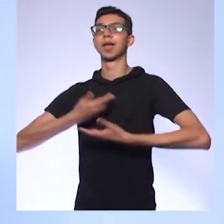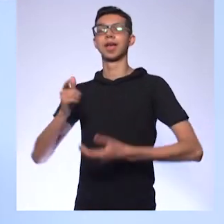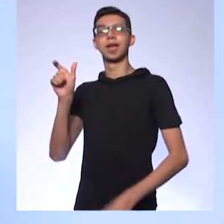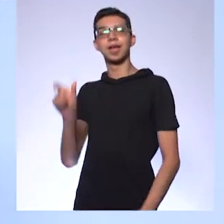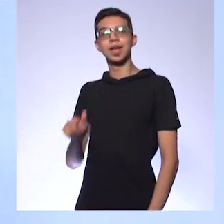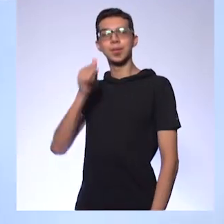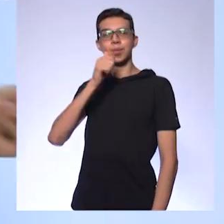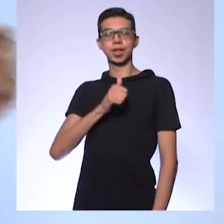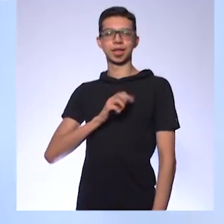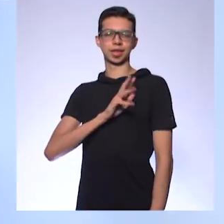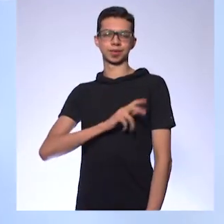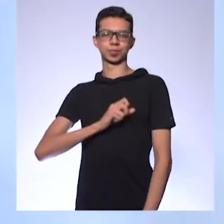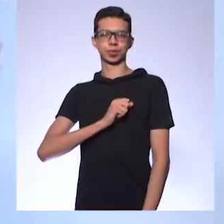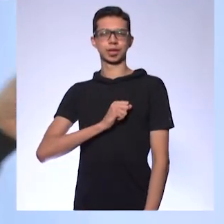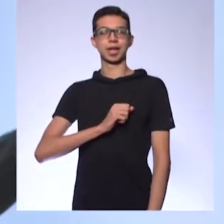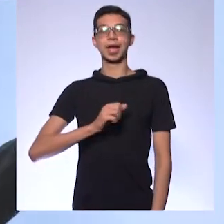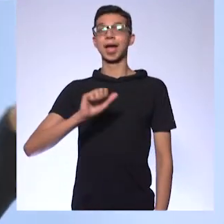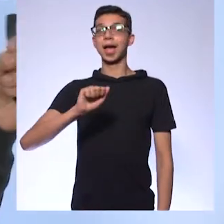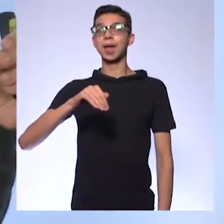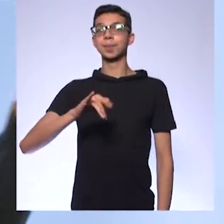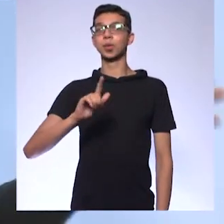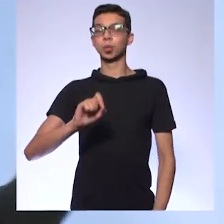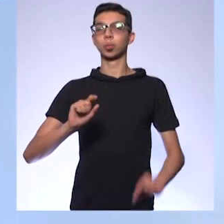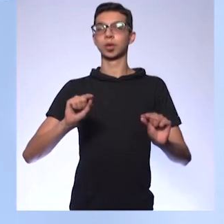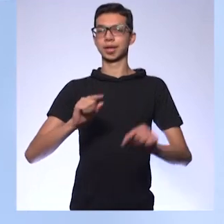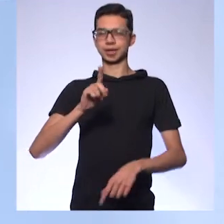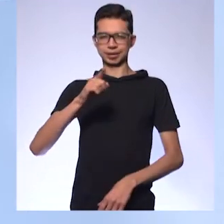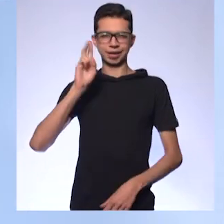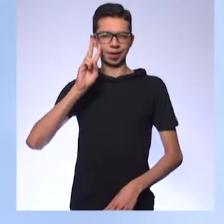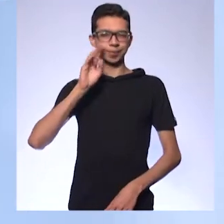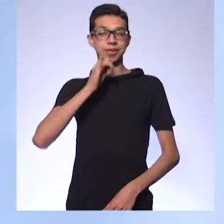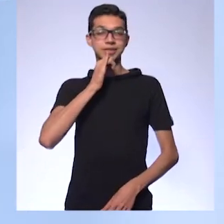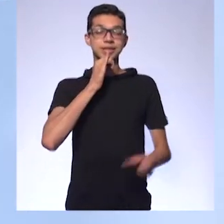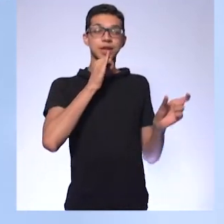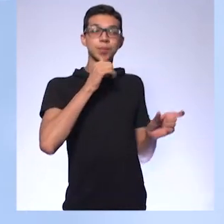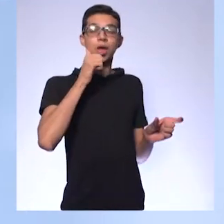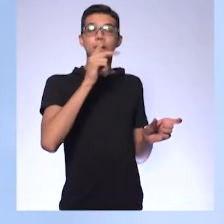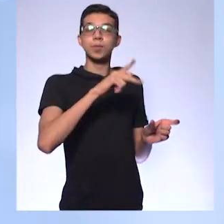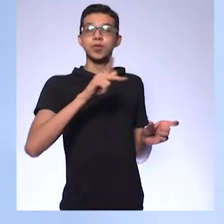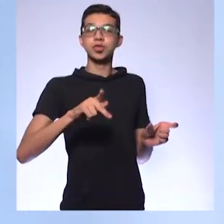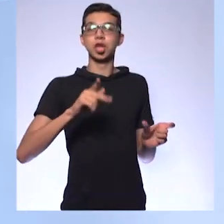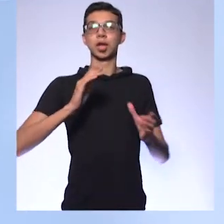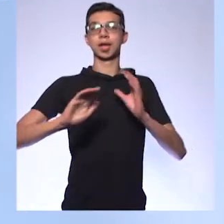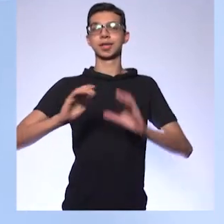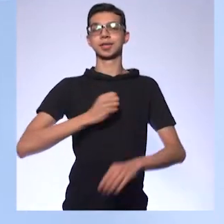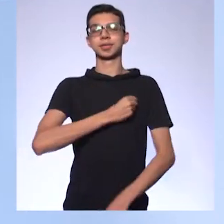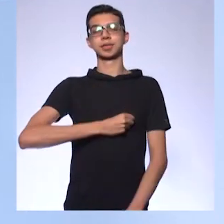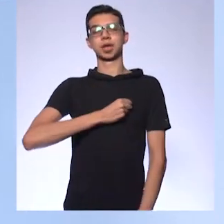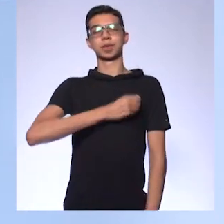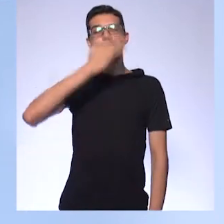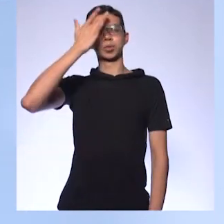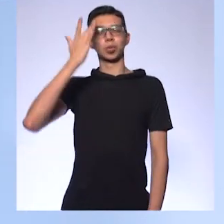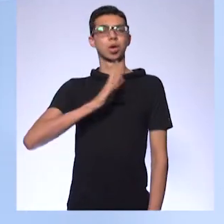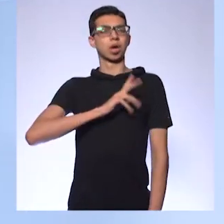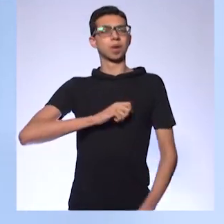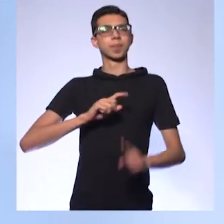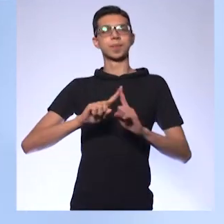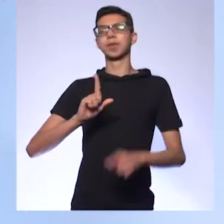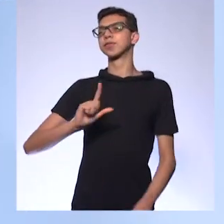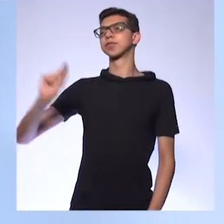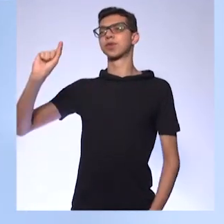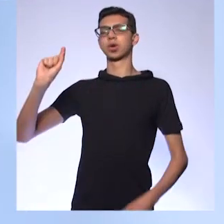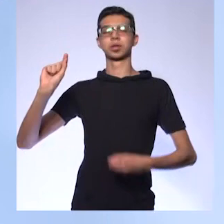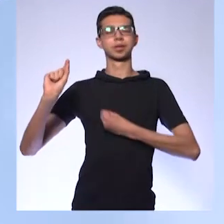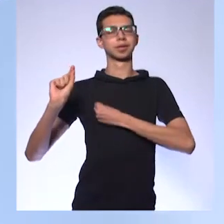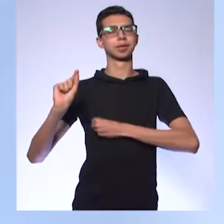de amigo, lembra da professora Tayana, ela cantando a saudade da pessoa amada. Ou seja, o cara foi embora e ela está chorando de